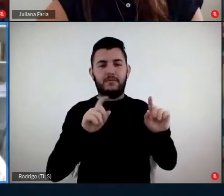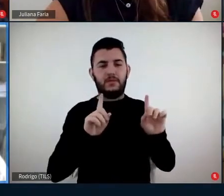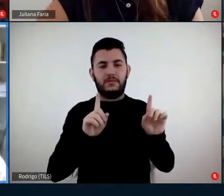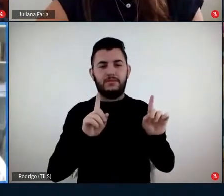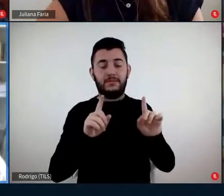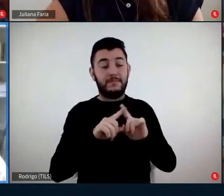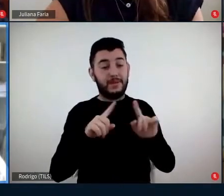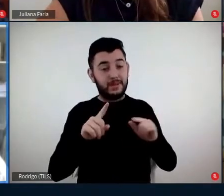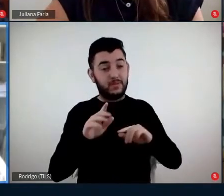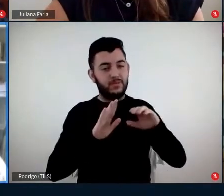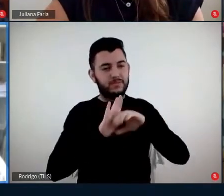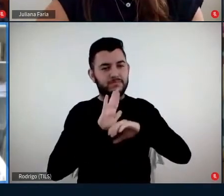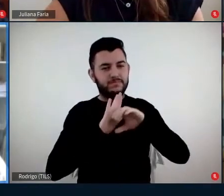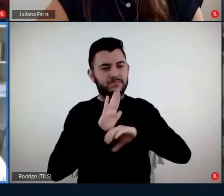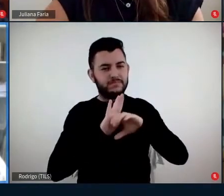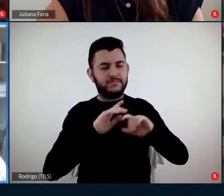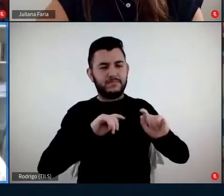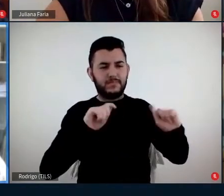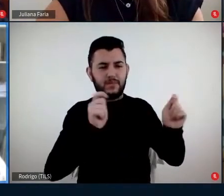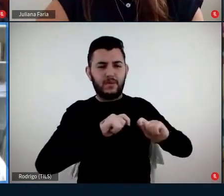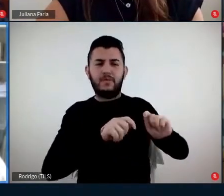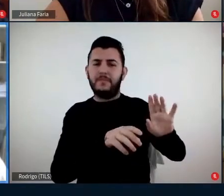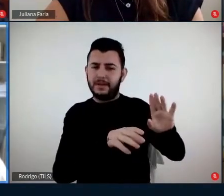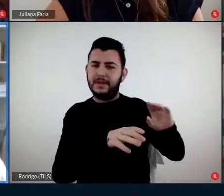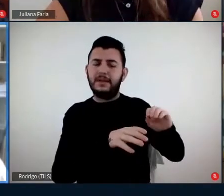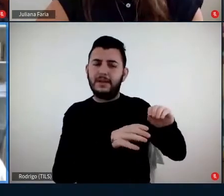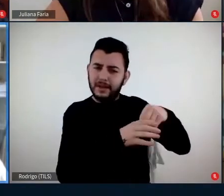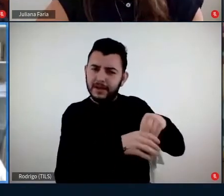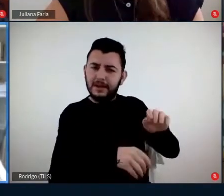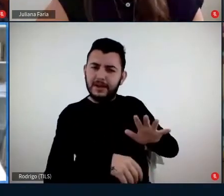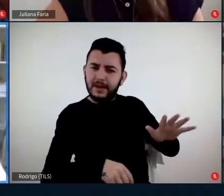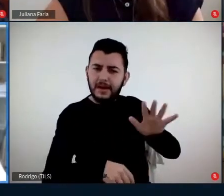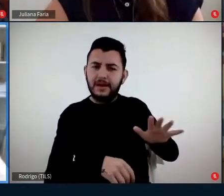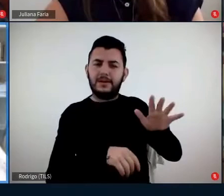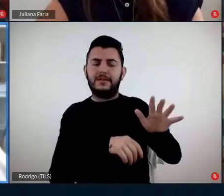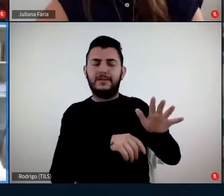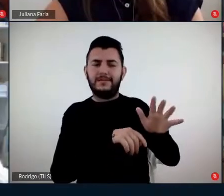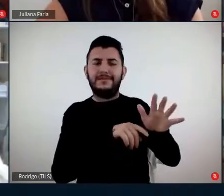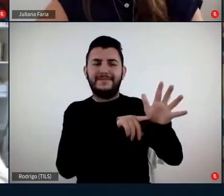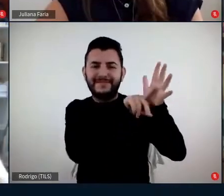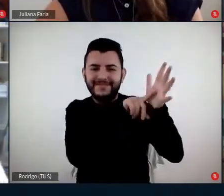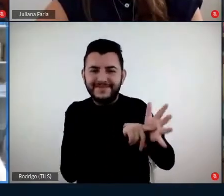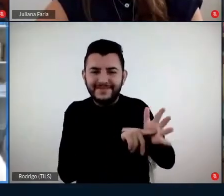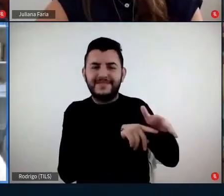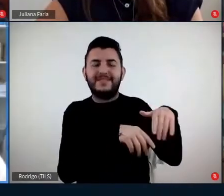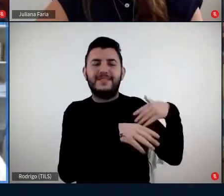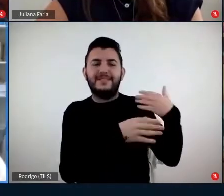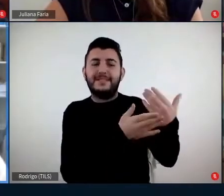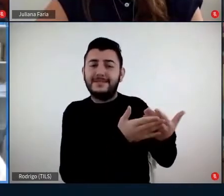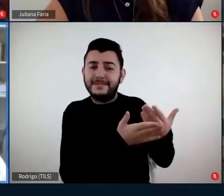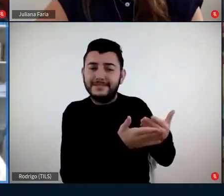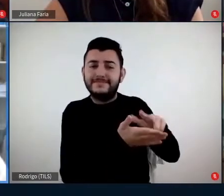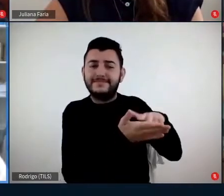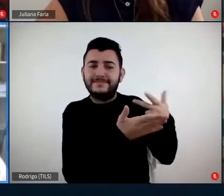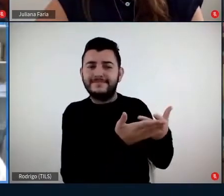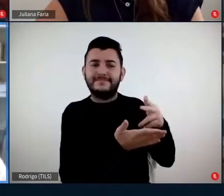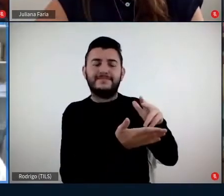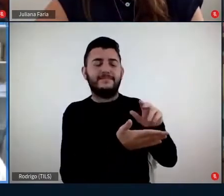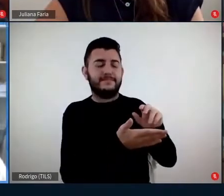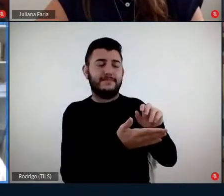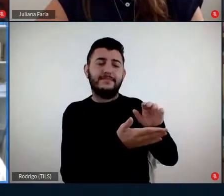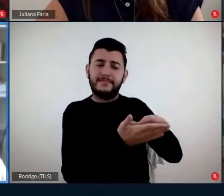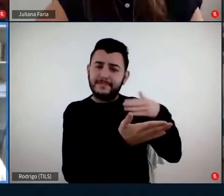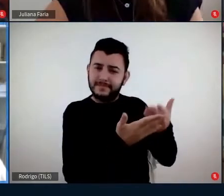de competência dentro do âmbito dos estudos da interpretação, dentro do espaço dos estudos